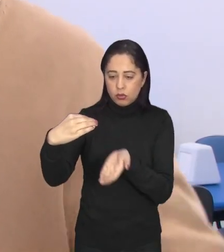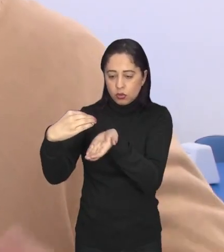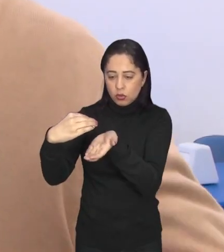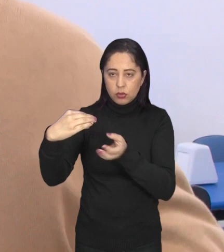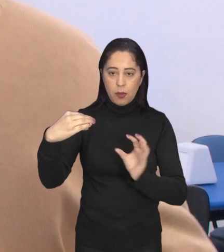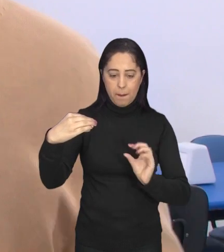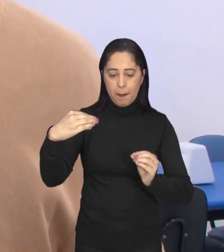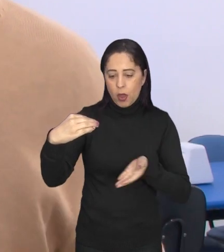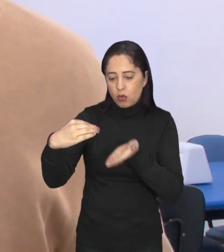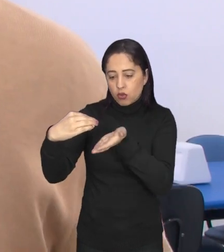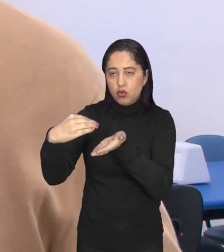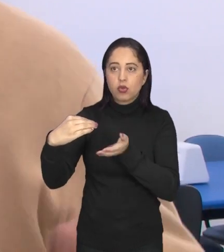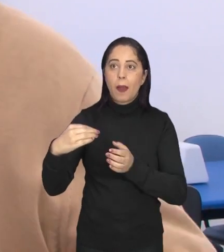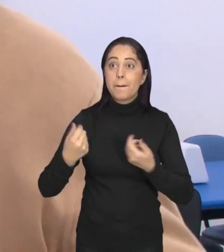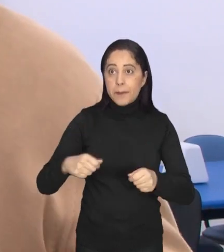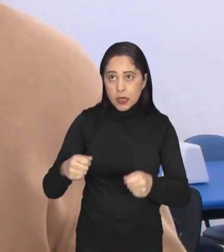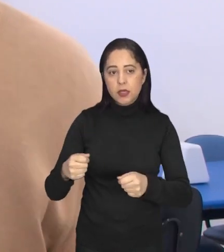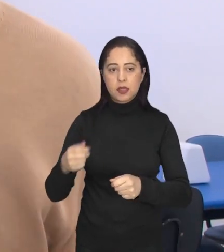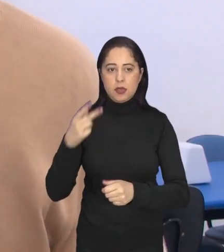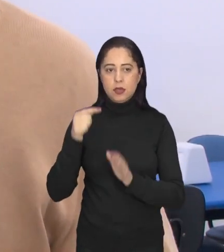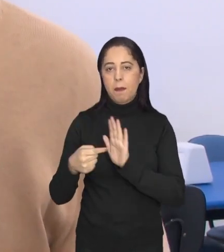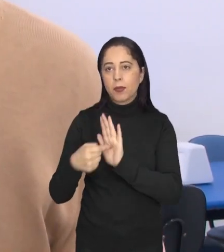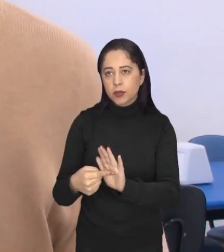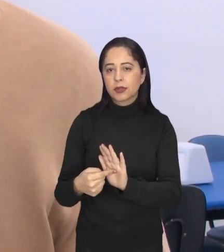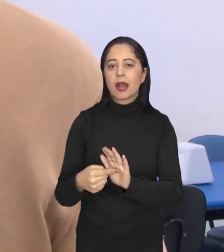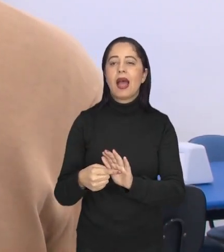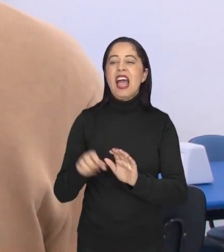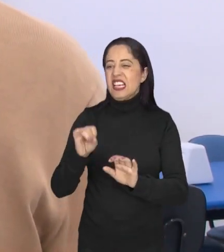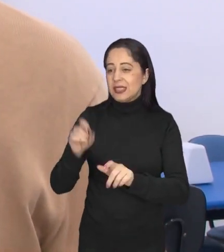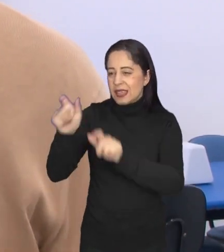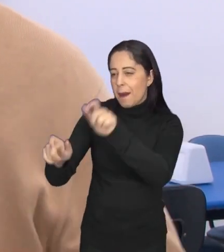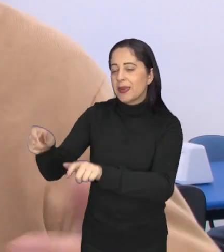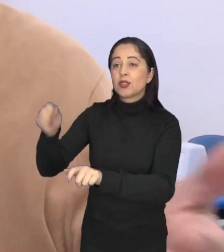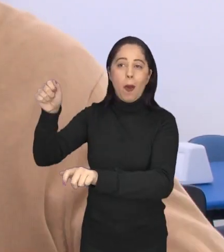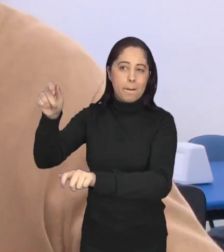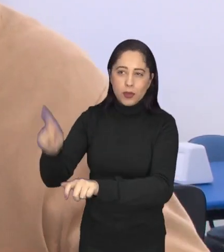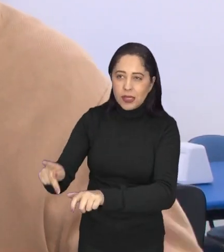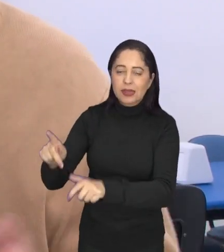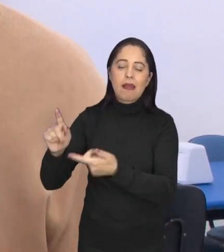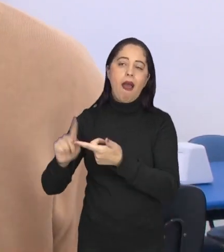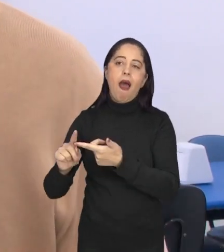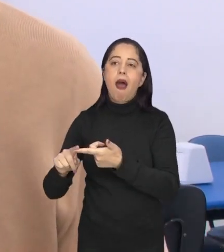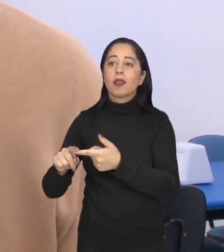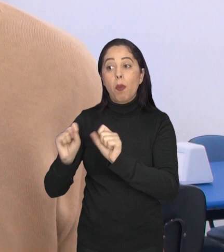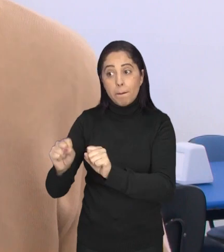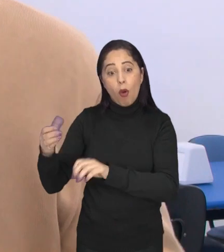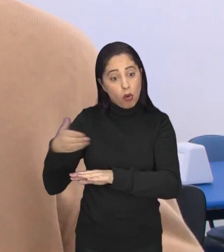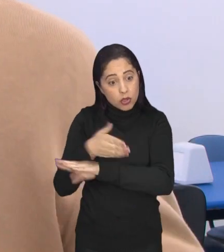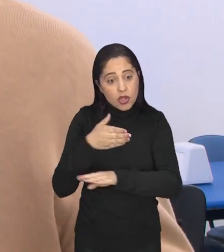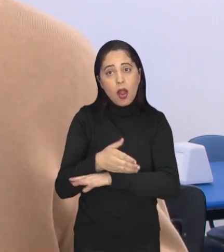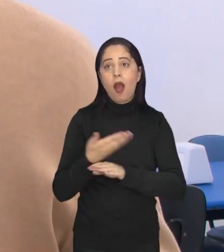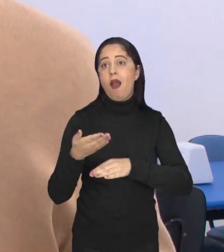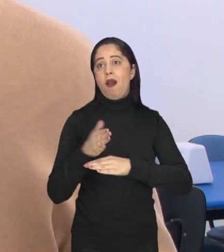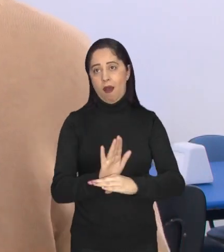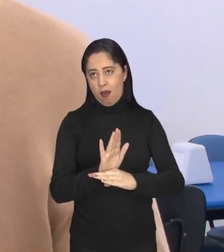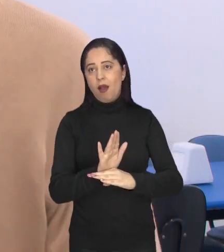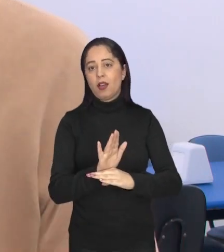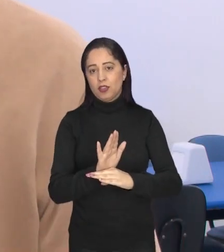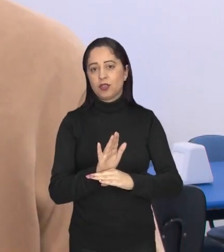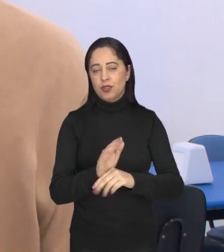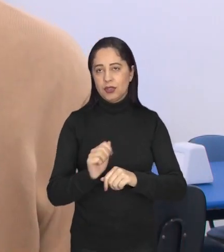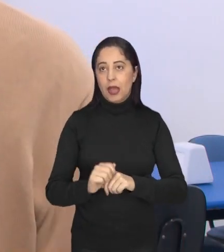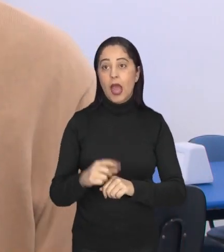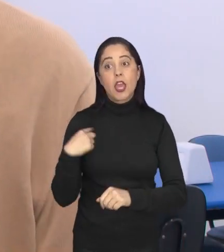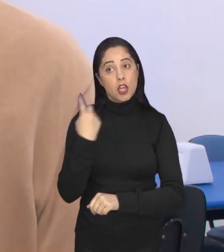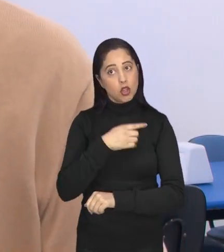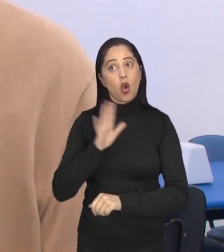que são muitas notas fiscais, então precisa daquele voluntário, aposentado, as próprias mães dos atendidos aqui. A Frente Parlamentar também